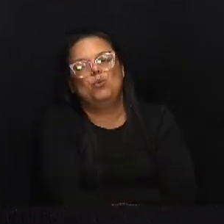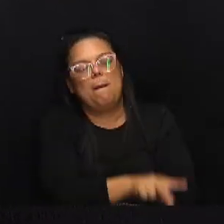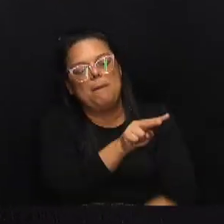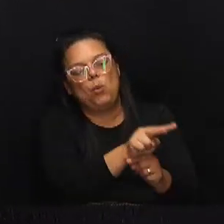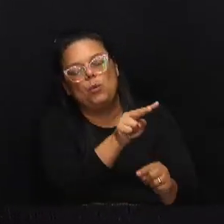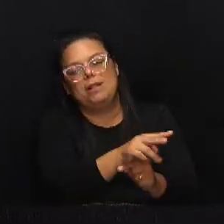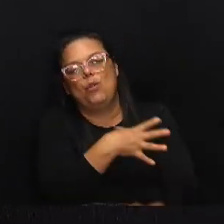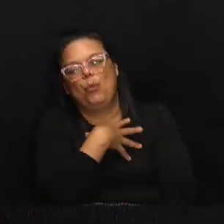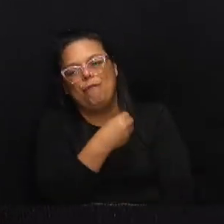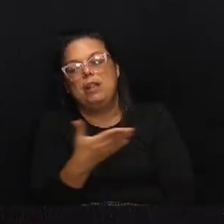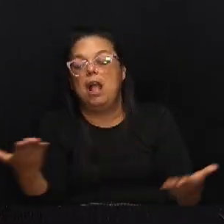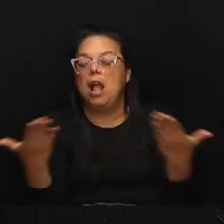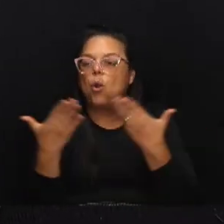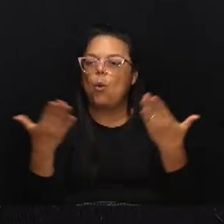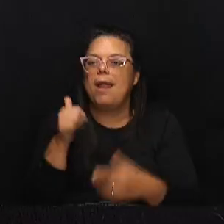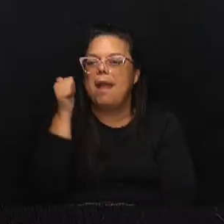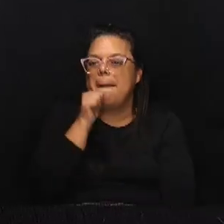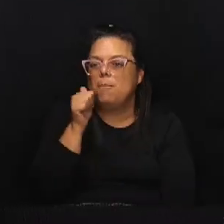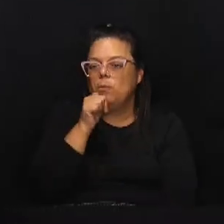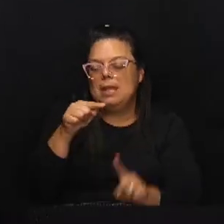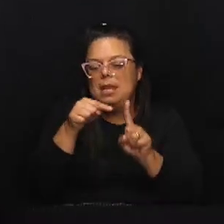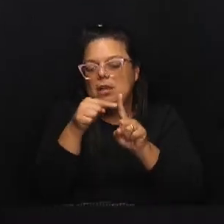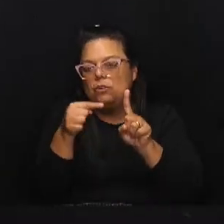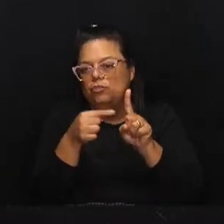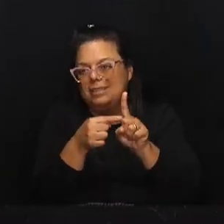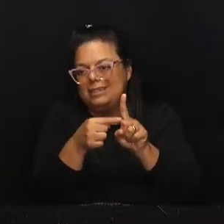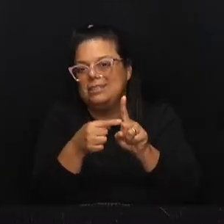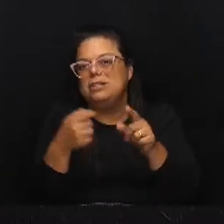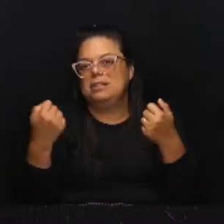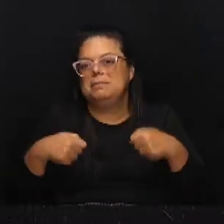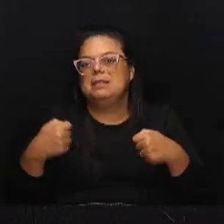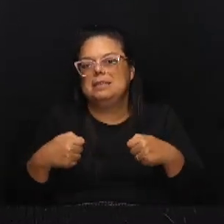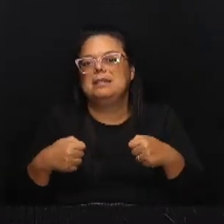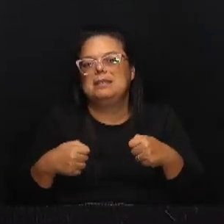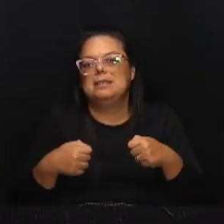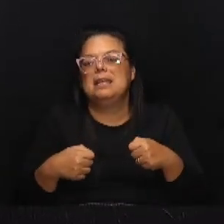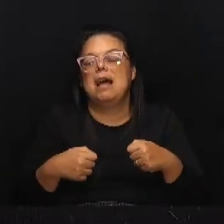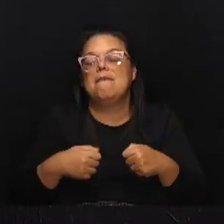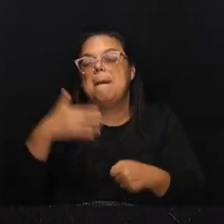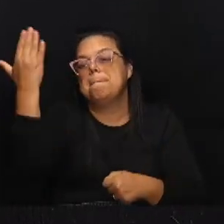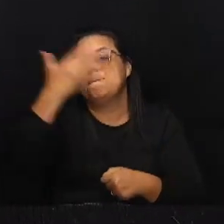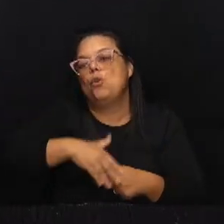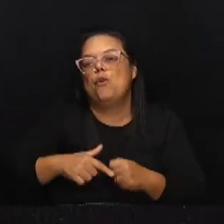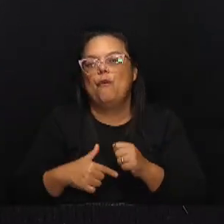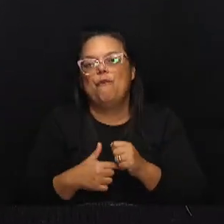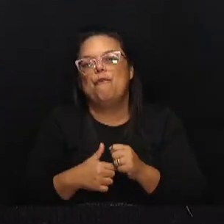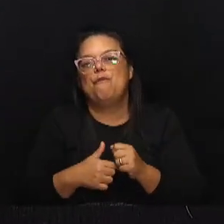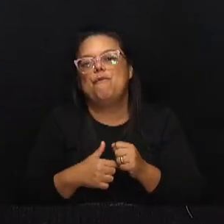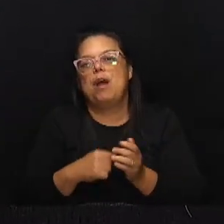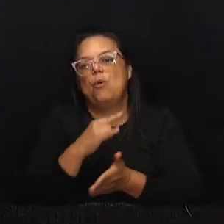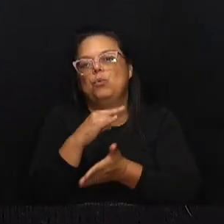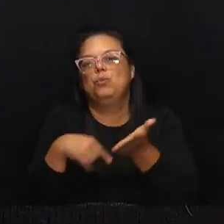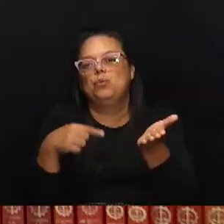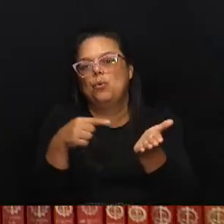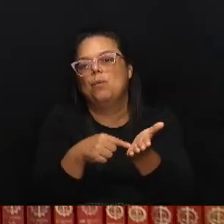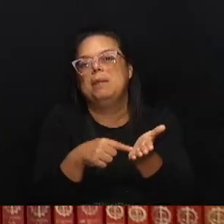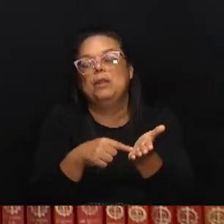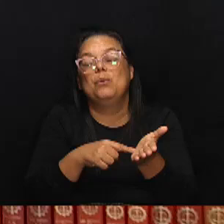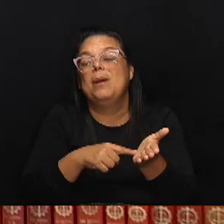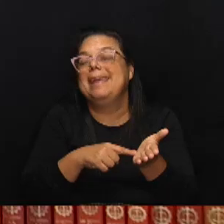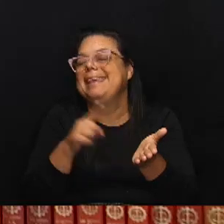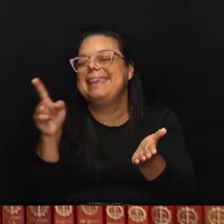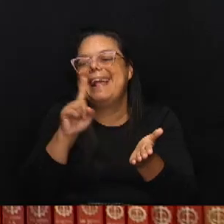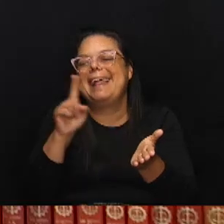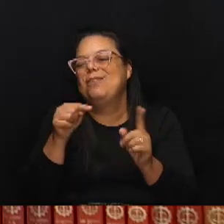caso da mulher estar gestante, ela tinha que apresentar nessa época um atestado de que ela não estava. Porque